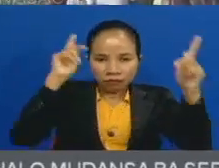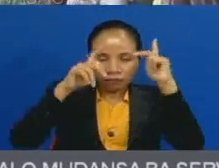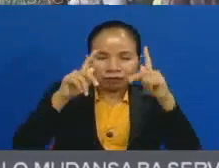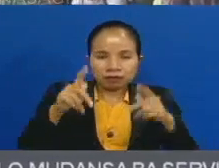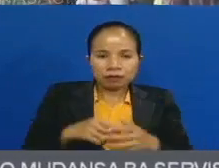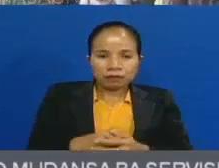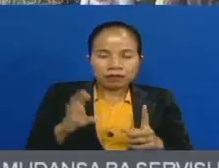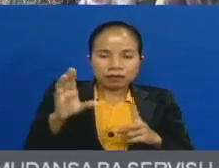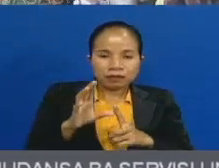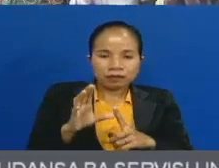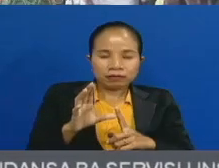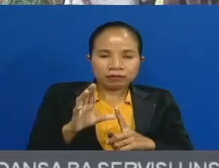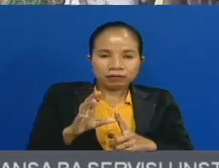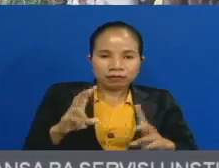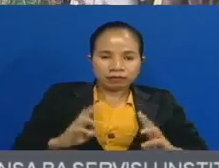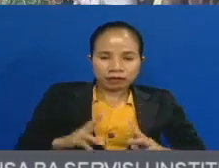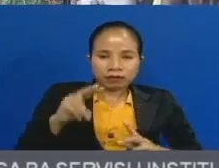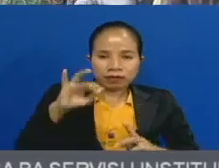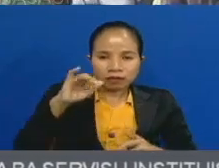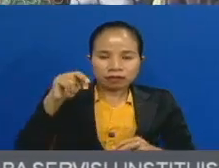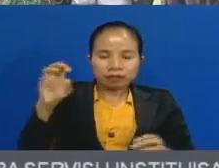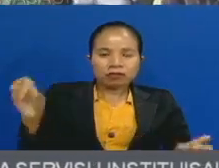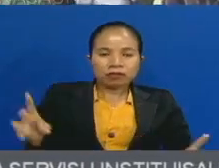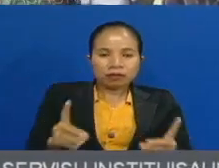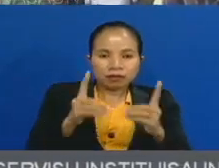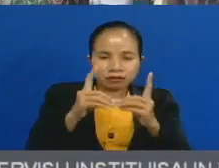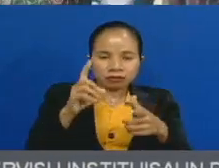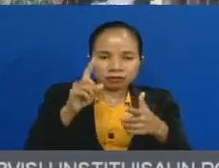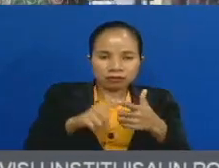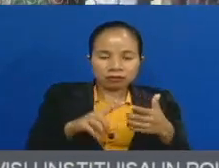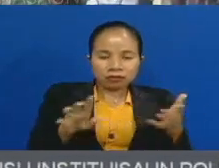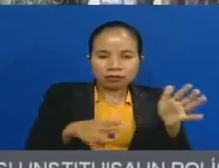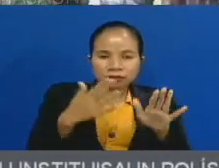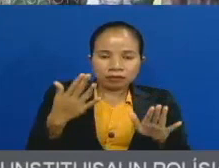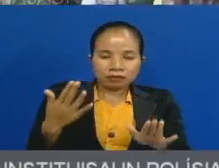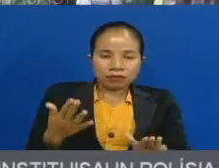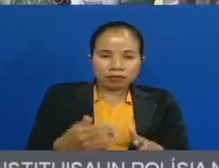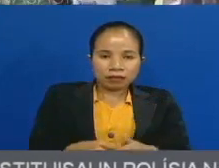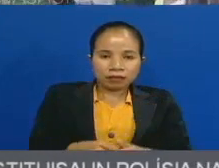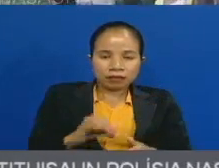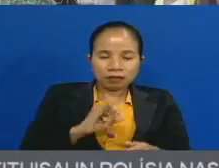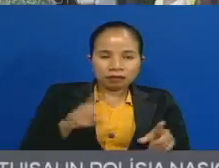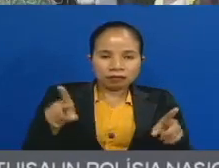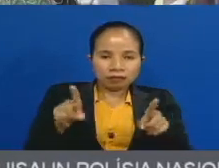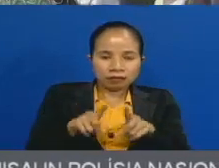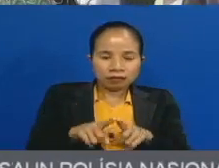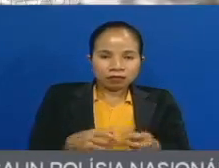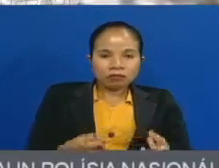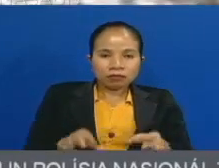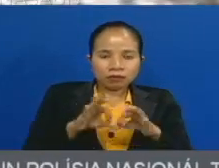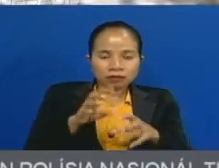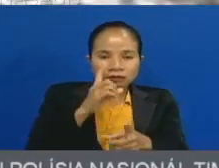be komandante Nino Koni Santana enfrenta antes nia Hakoto Nia Is hawane nudar tutolong konte tebe so programa